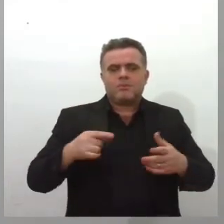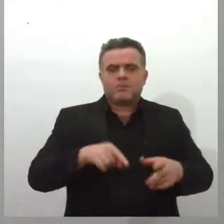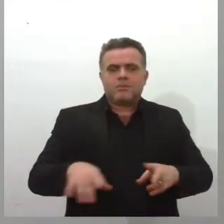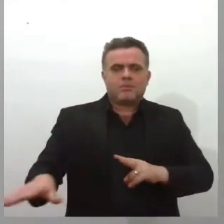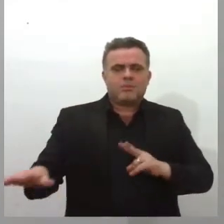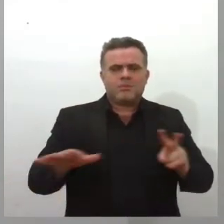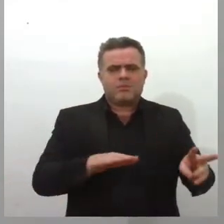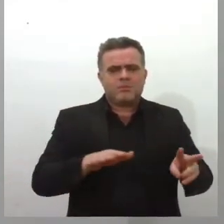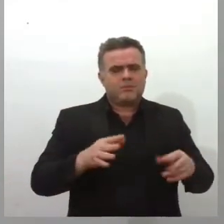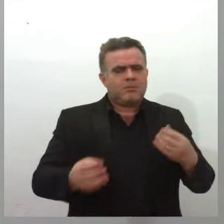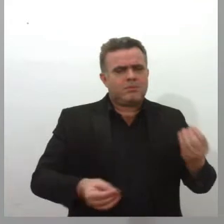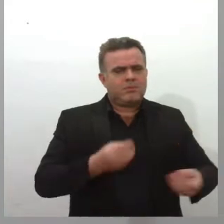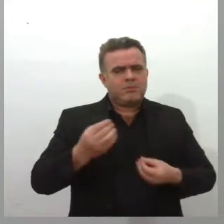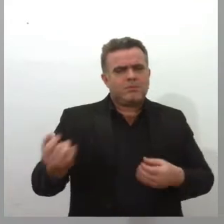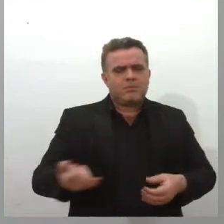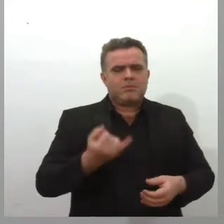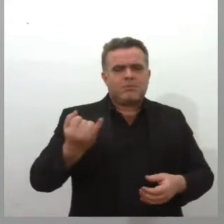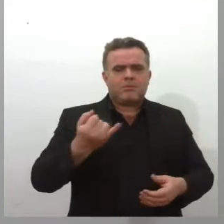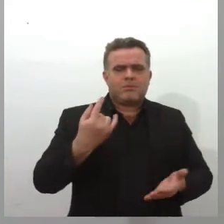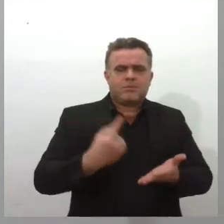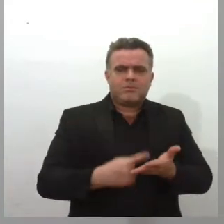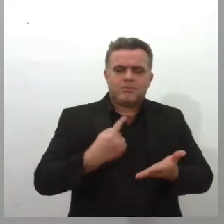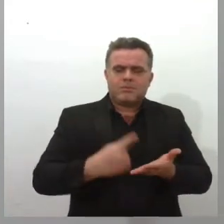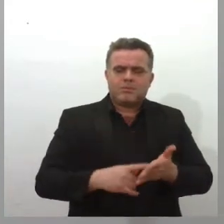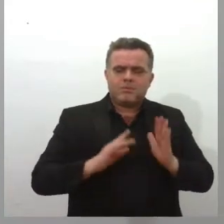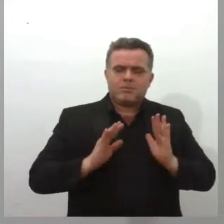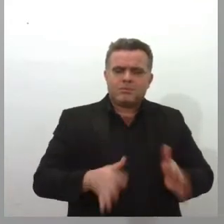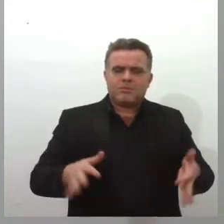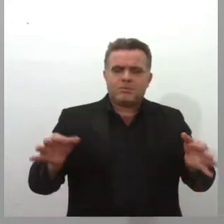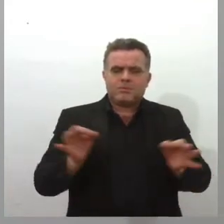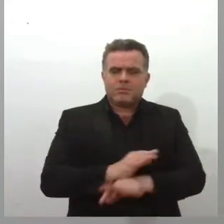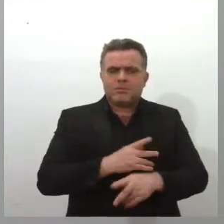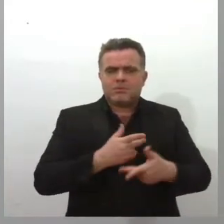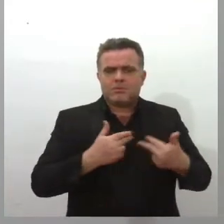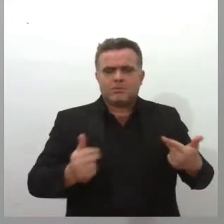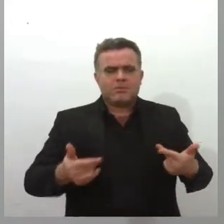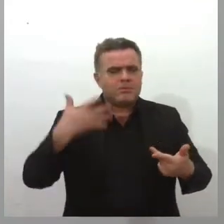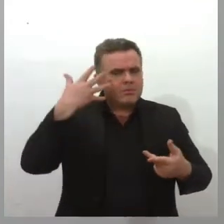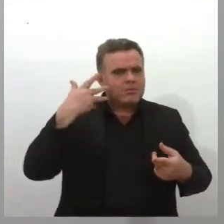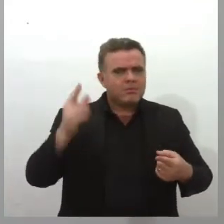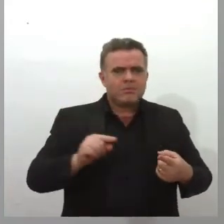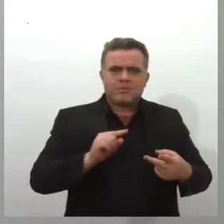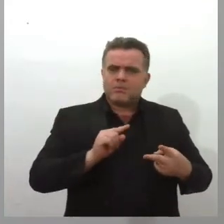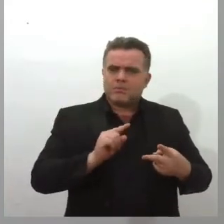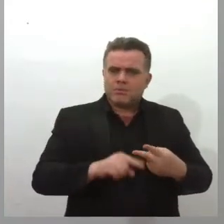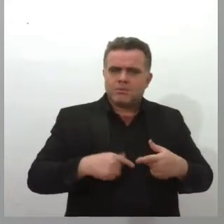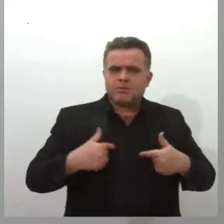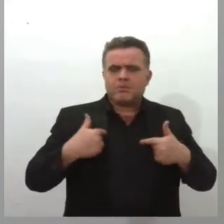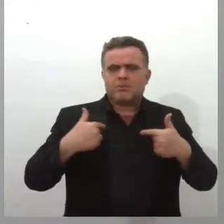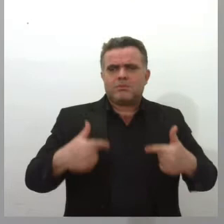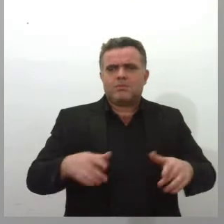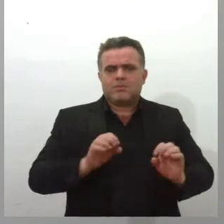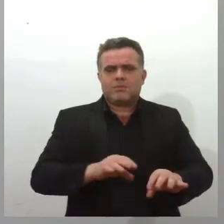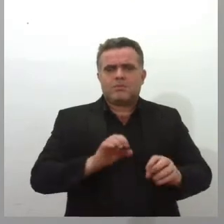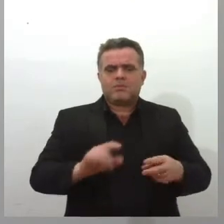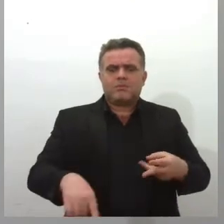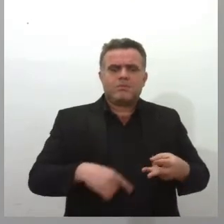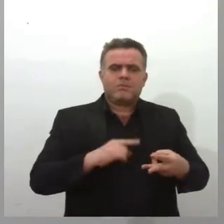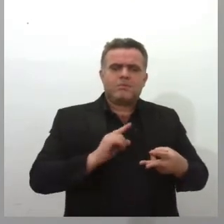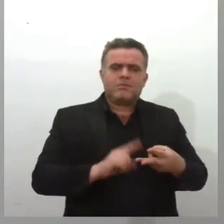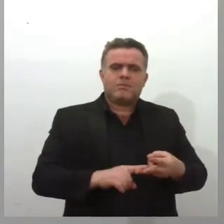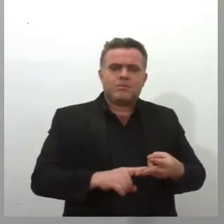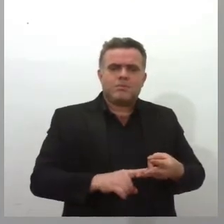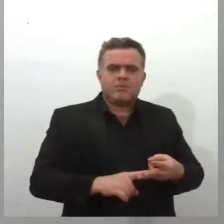muito importante porque tivemos atividades que foram desde palestras, a ação educativa com panfletagens,